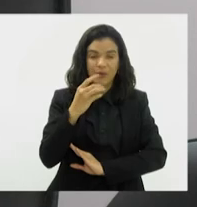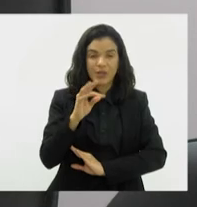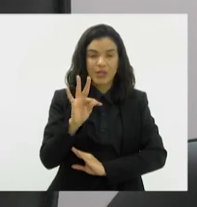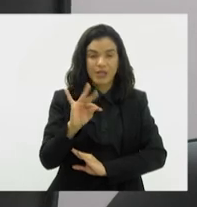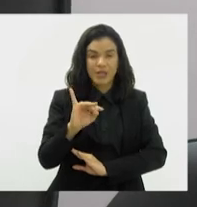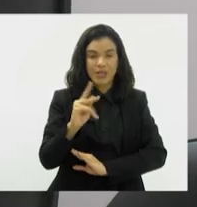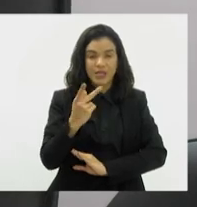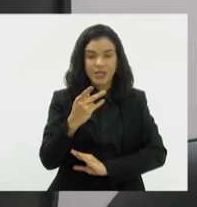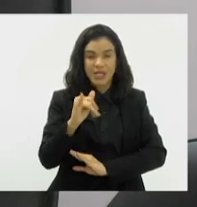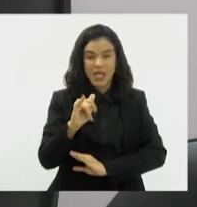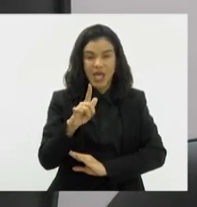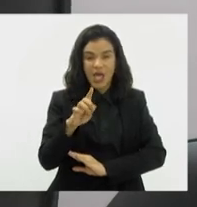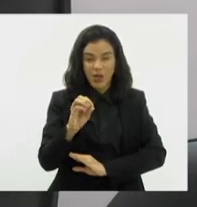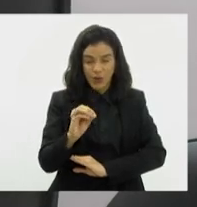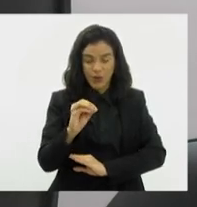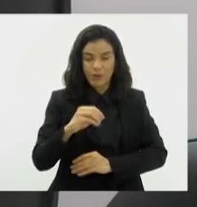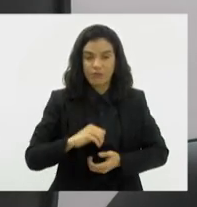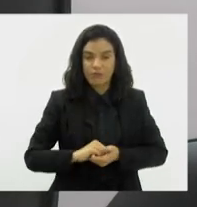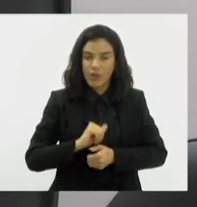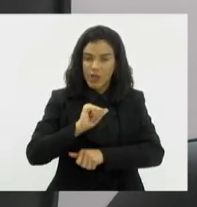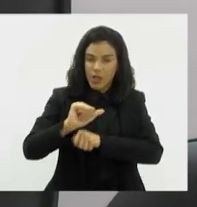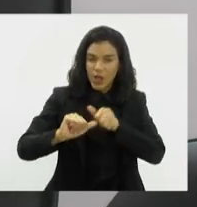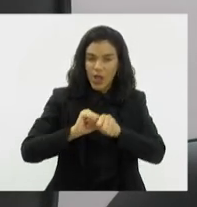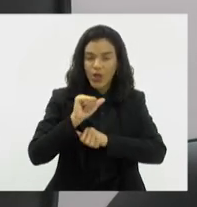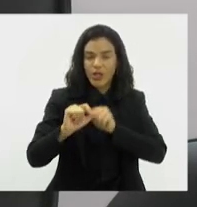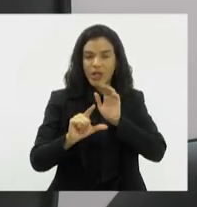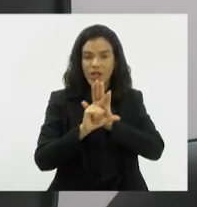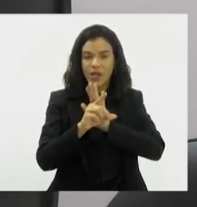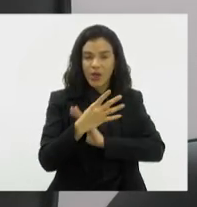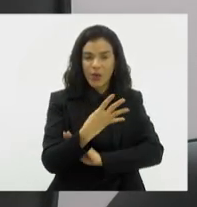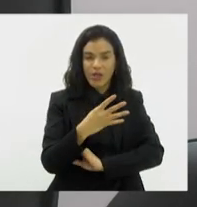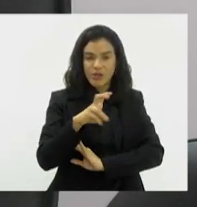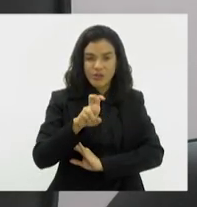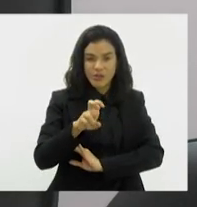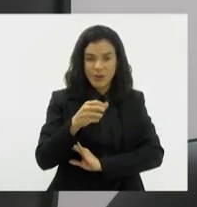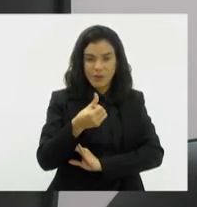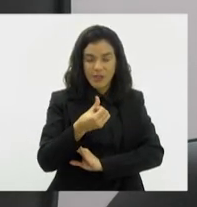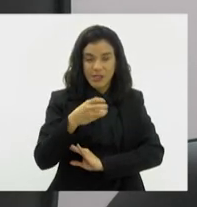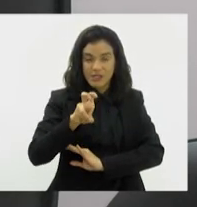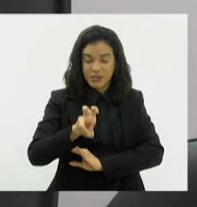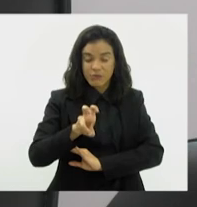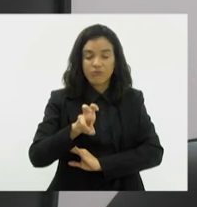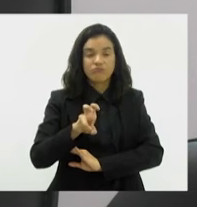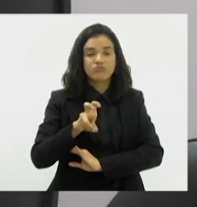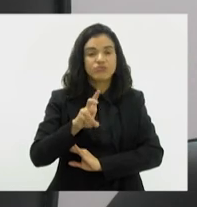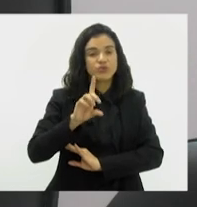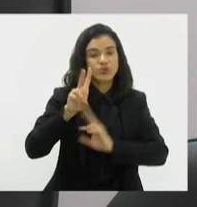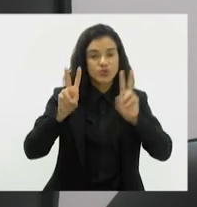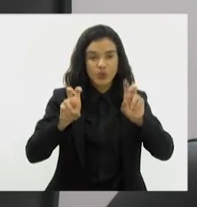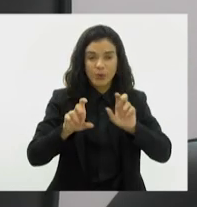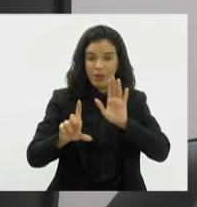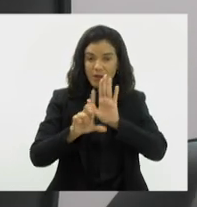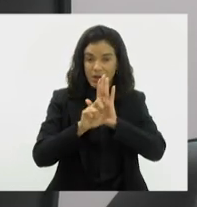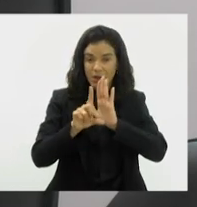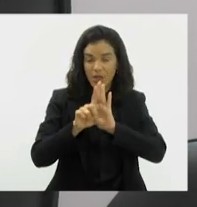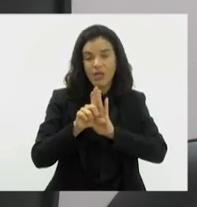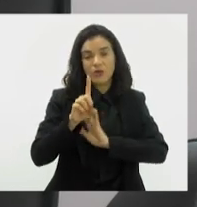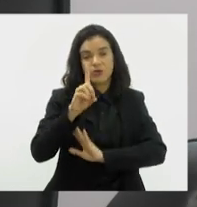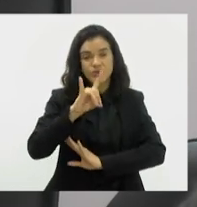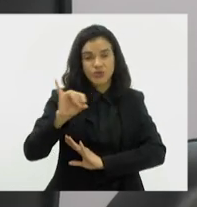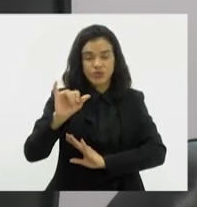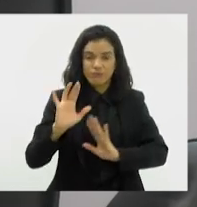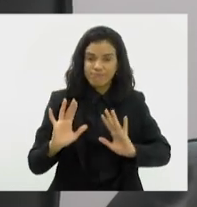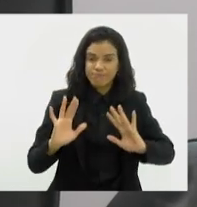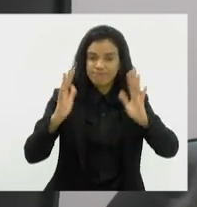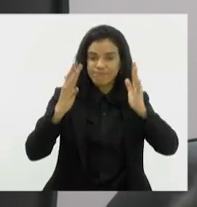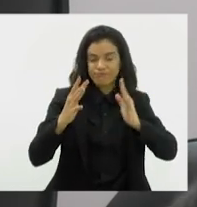Tiago Gagliasso, que altera a lei 5645 de 10, que consolida a legislação relativa às datas comemorativas